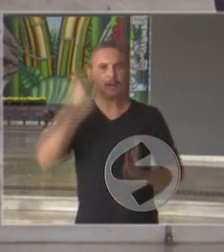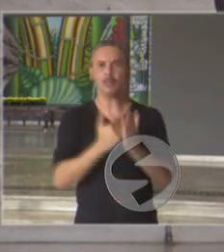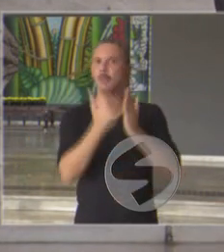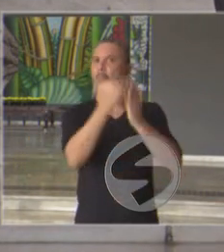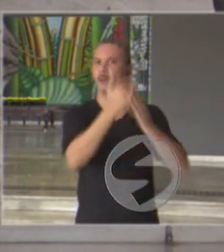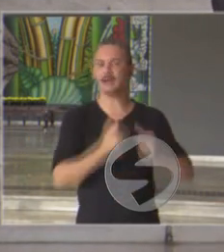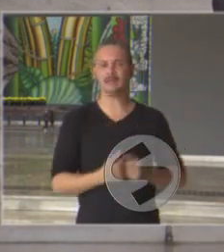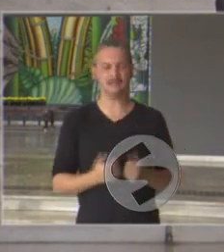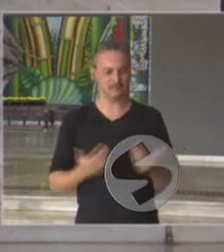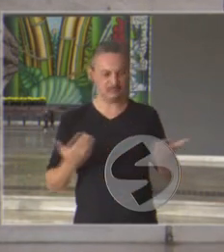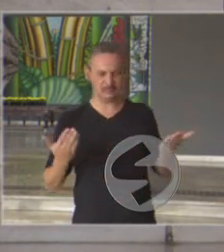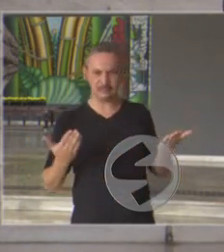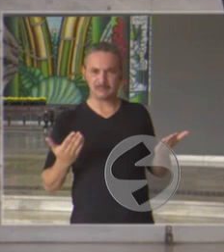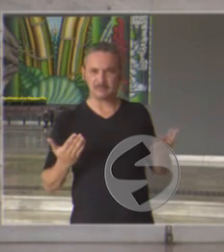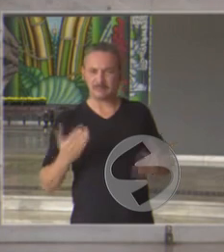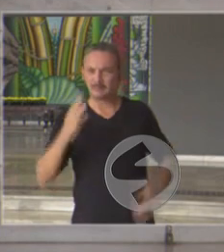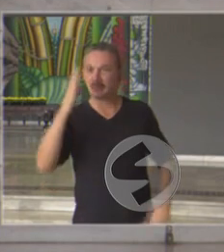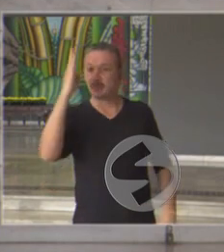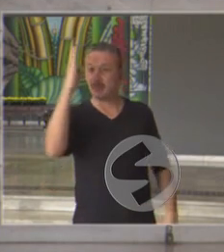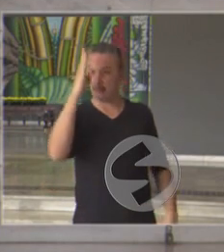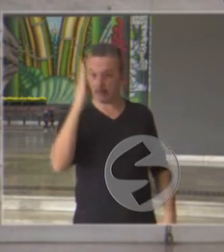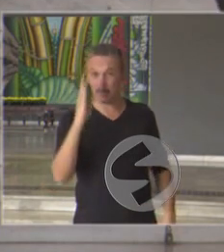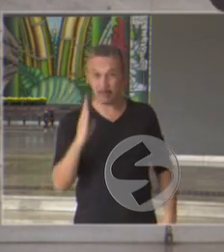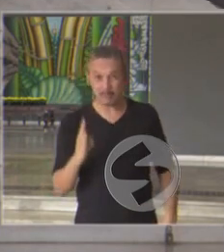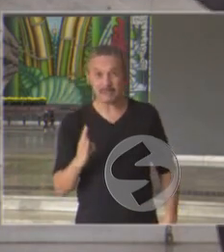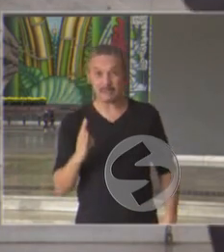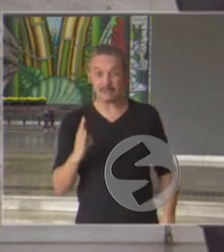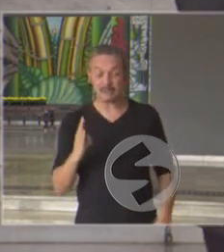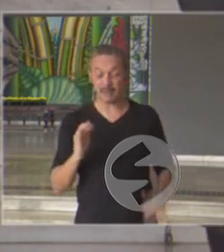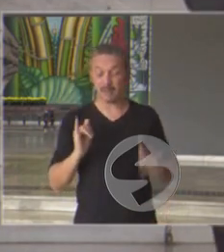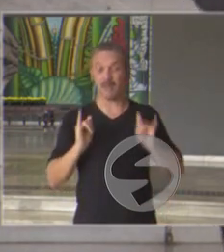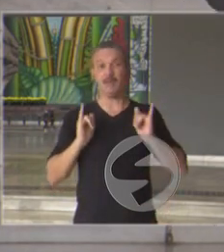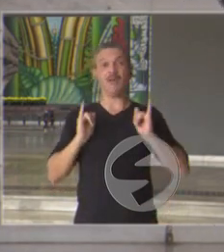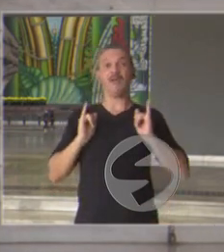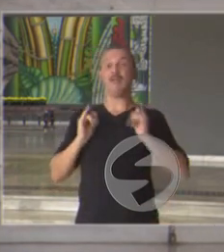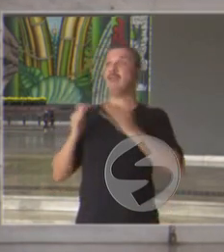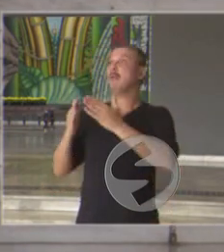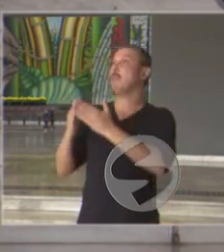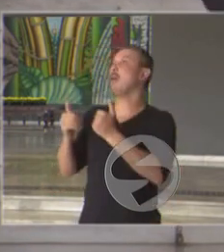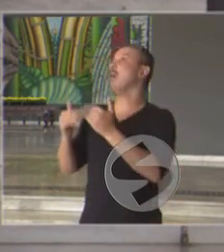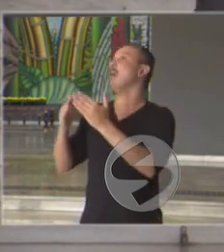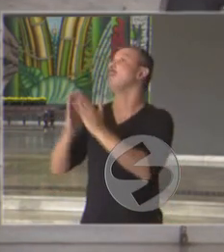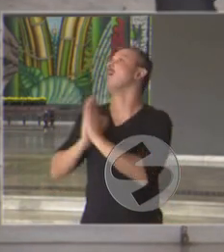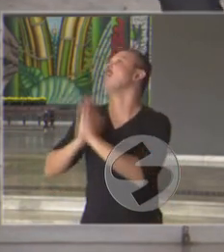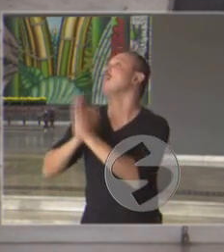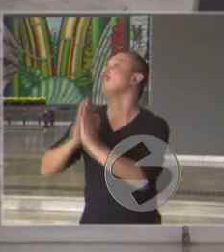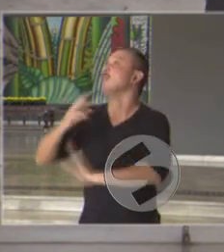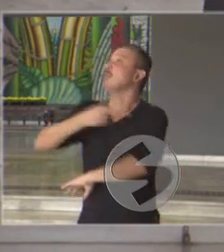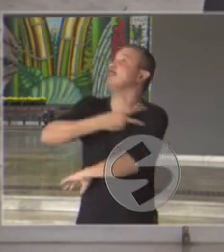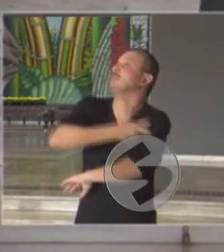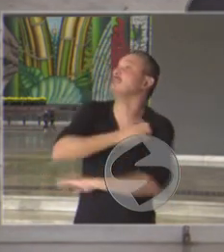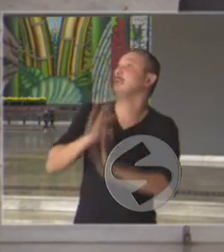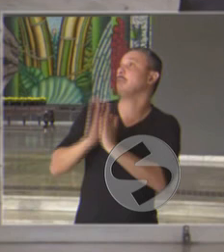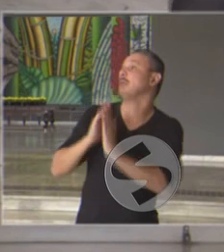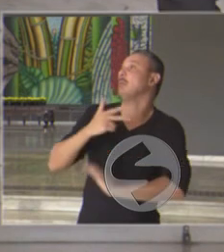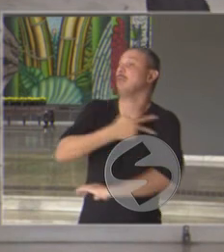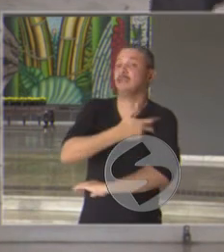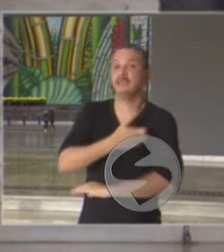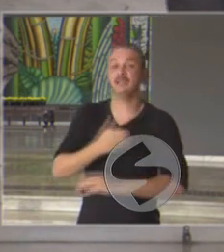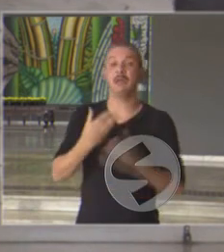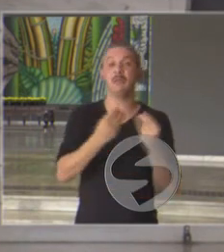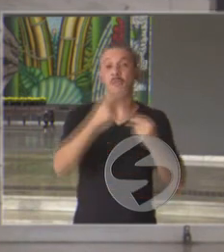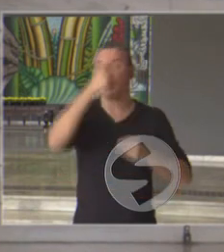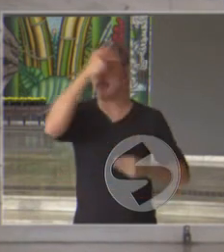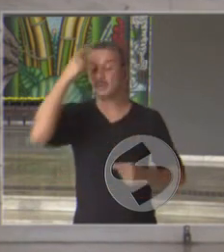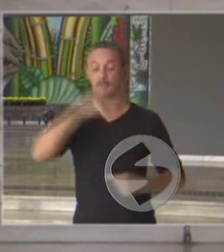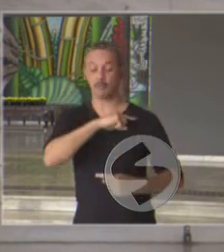Até quando o Brasil vai ficar clamando por vacinas? Até quando milhares de brasileiros vão